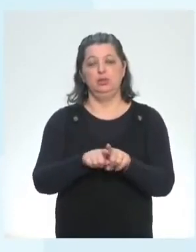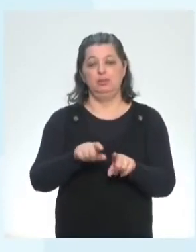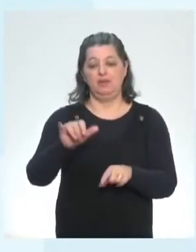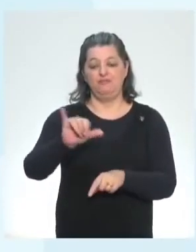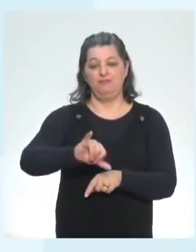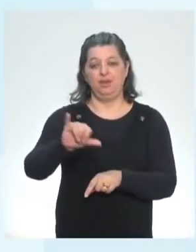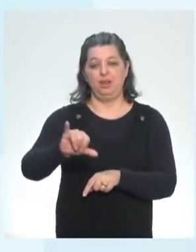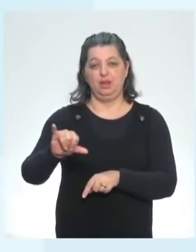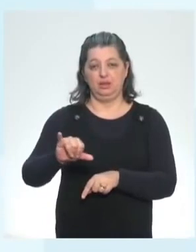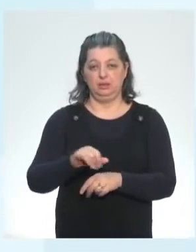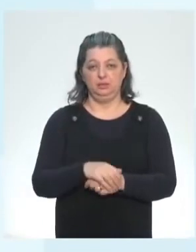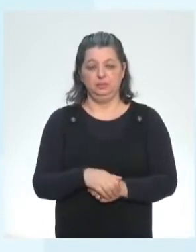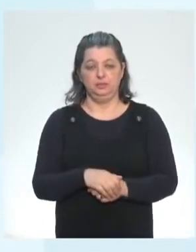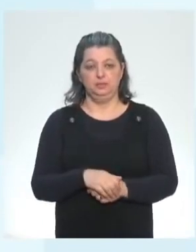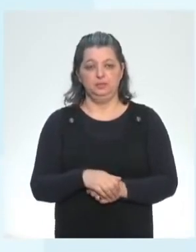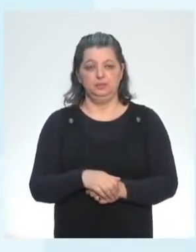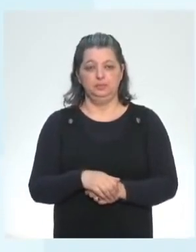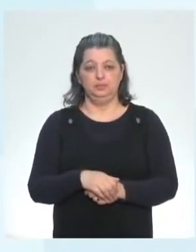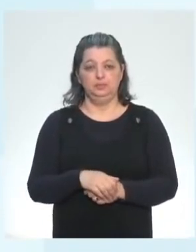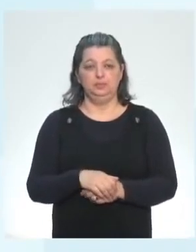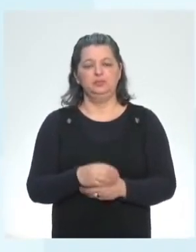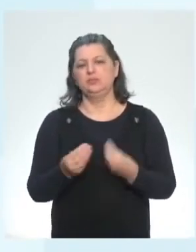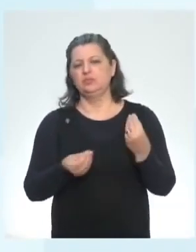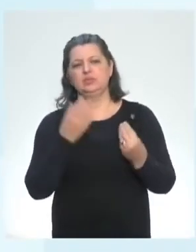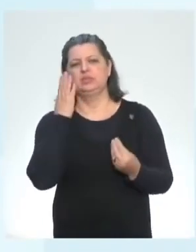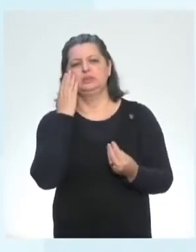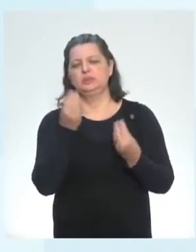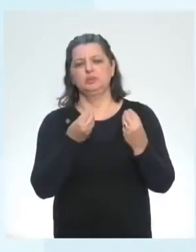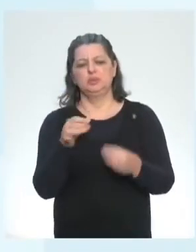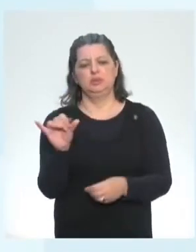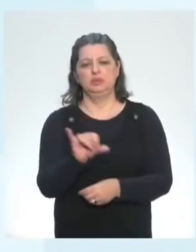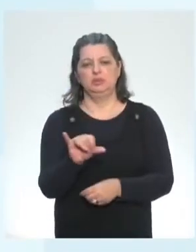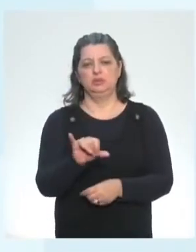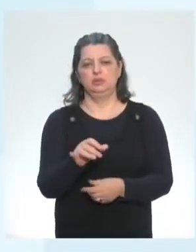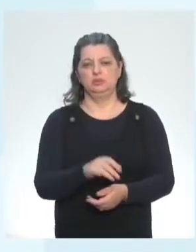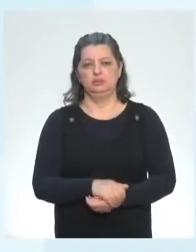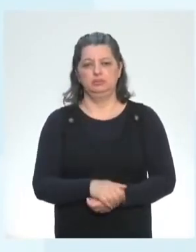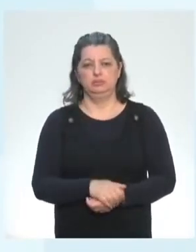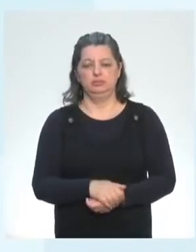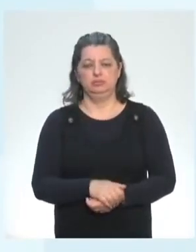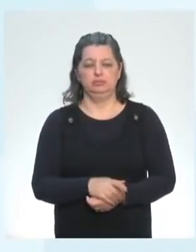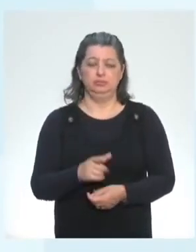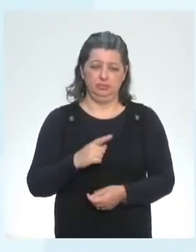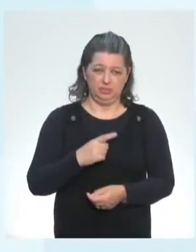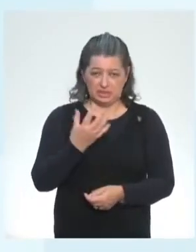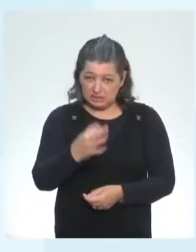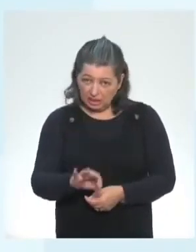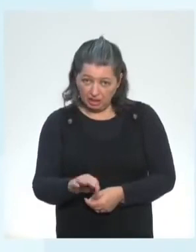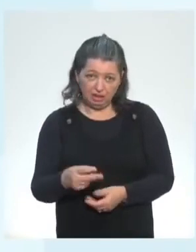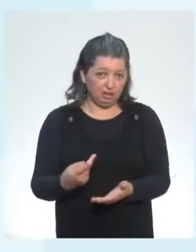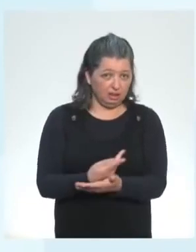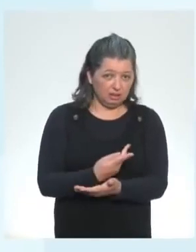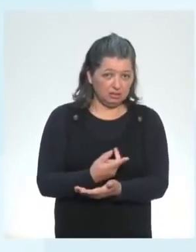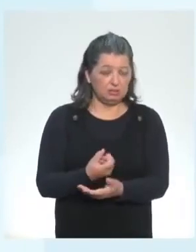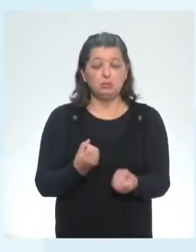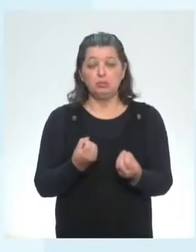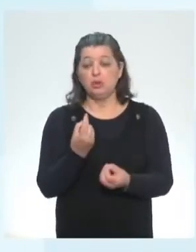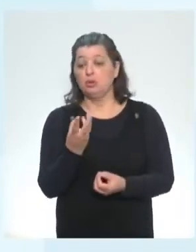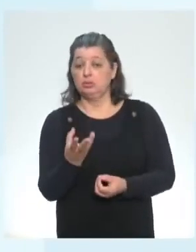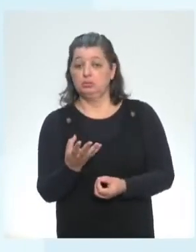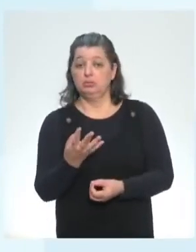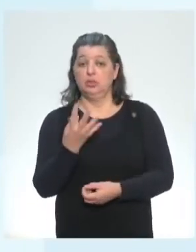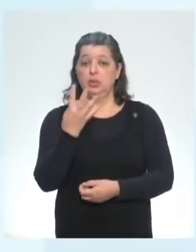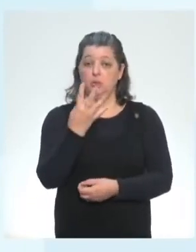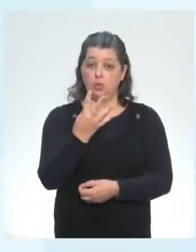quer saber se a quantidade de vinagre naquela amostra está correta. Então, a quantidade de vinagre que tem que ter é de